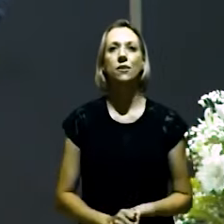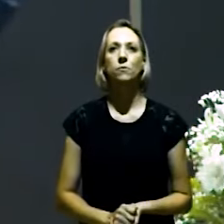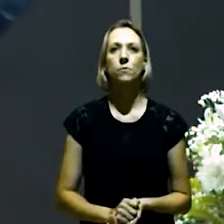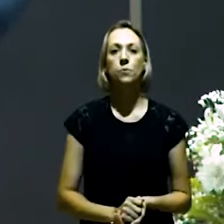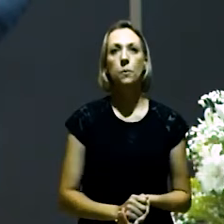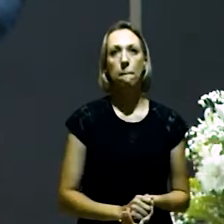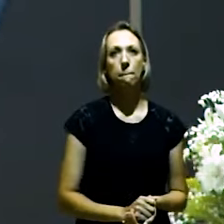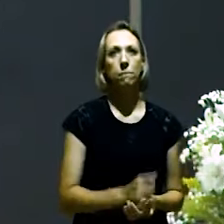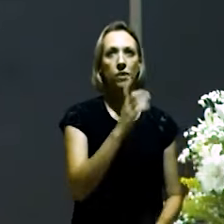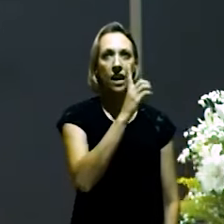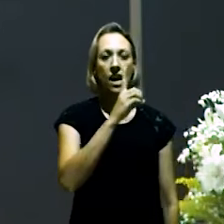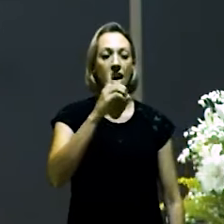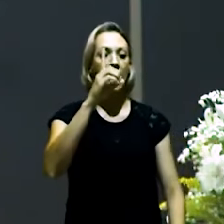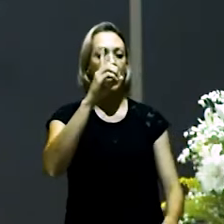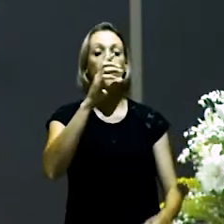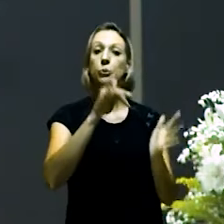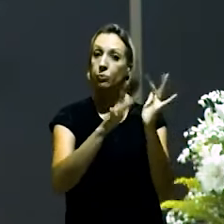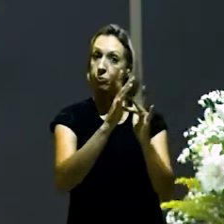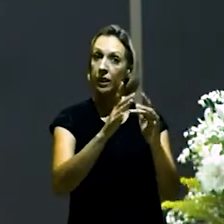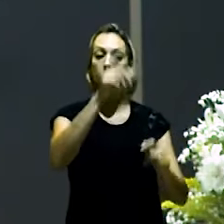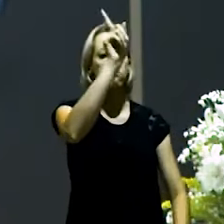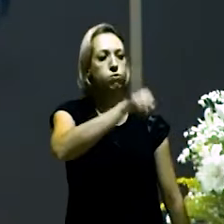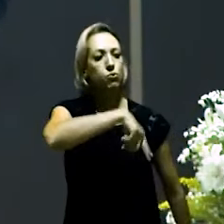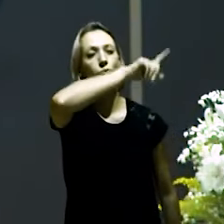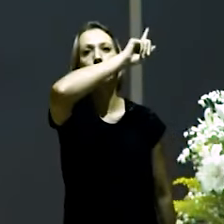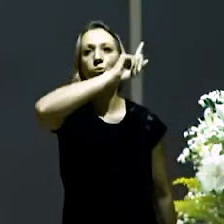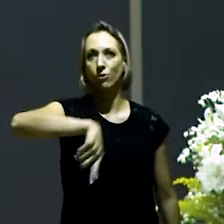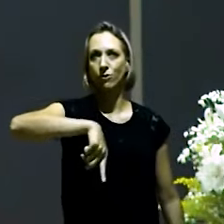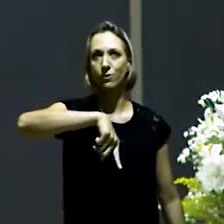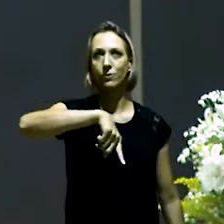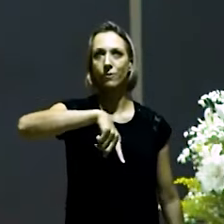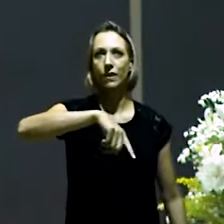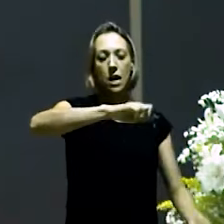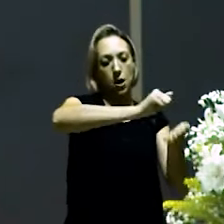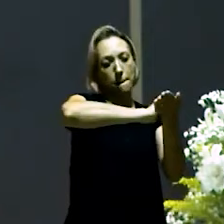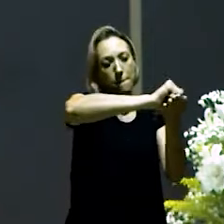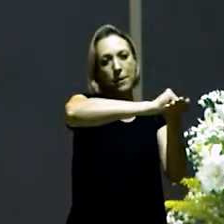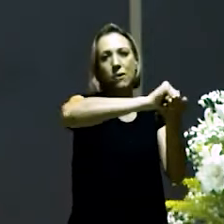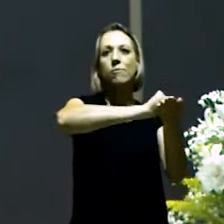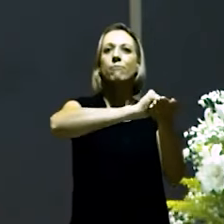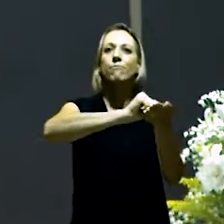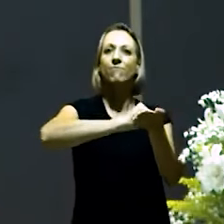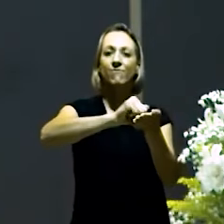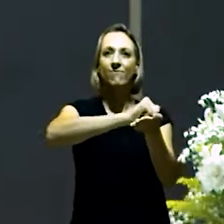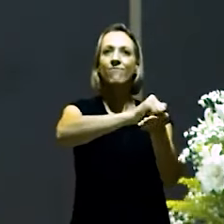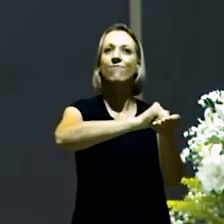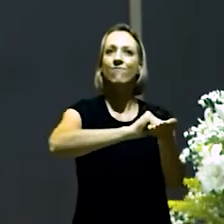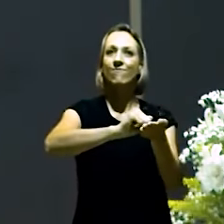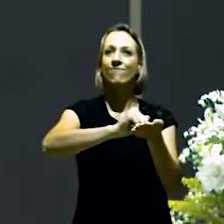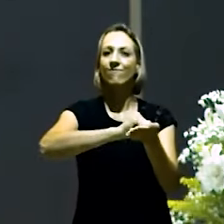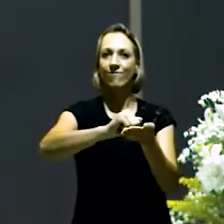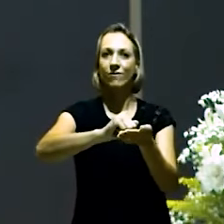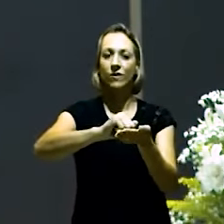aqui, ela tem um significado interessante. Porque a palavra tanto é usada para apagar, como é usada para